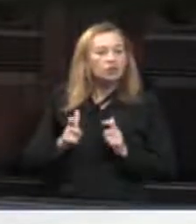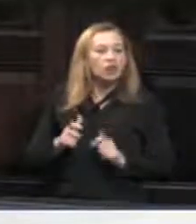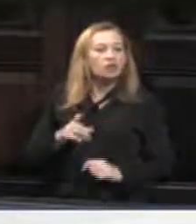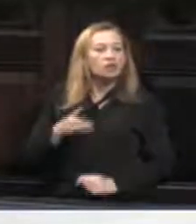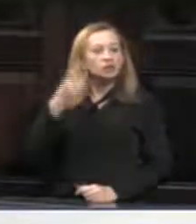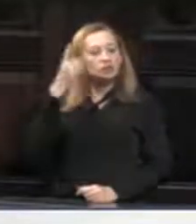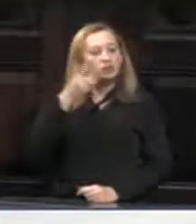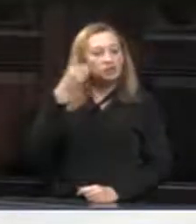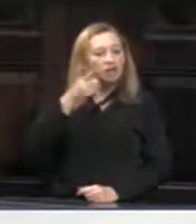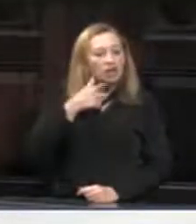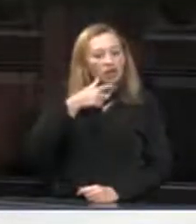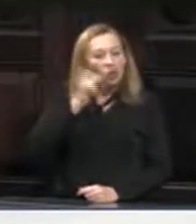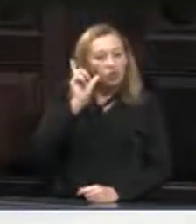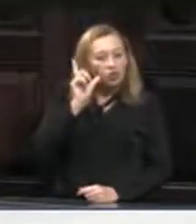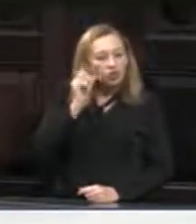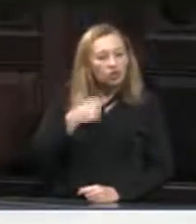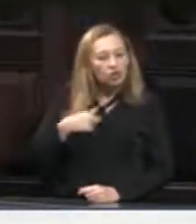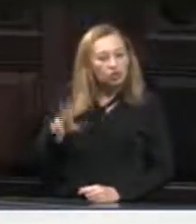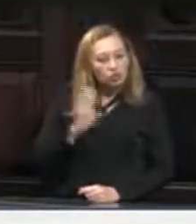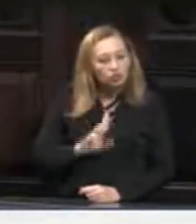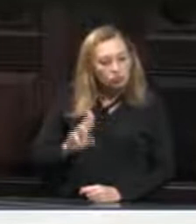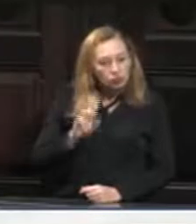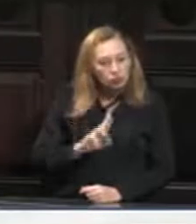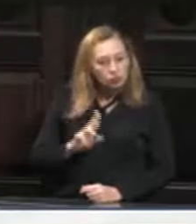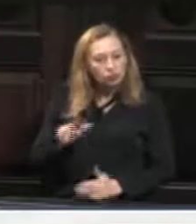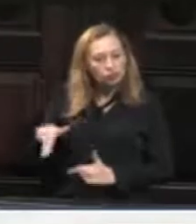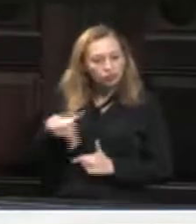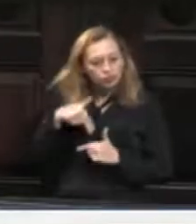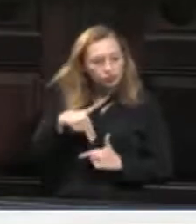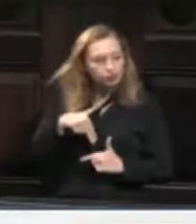Dani, ontem, quando fiz uso dessa tribuna,